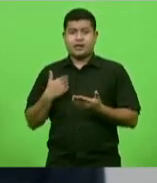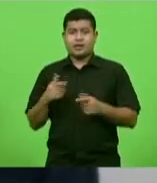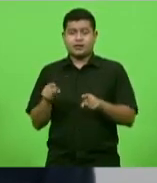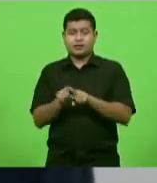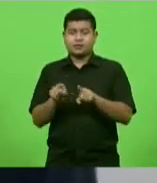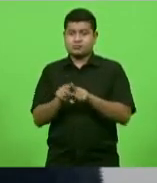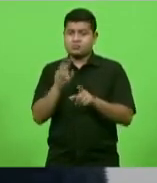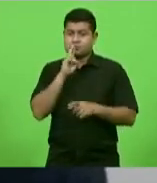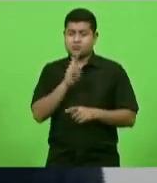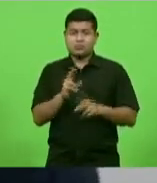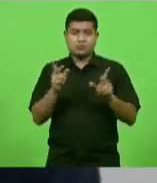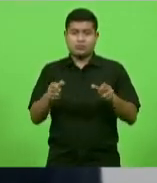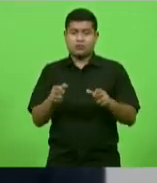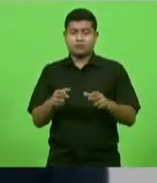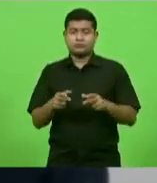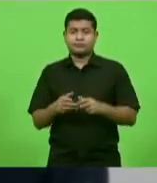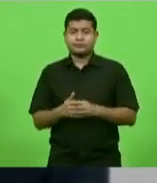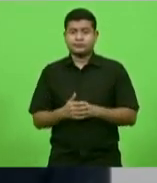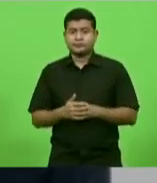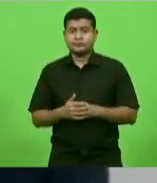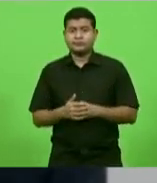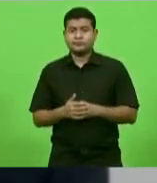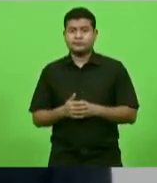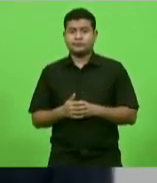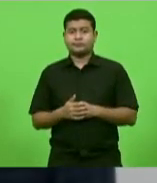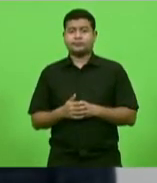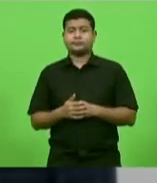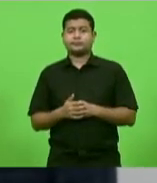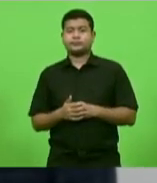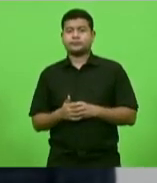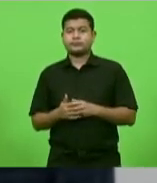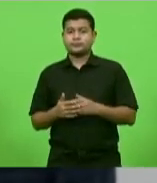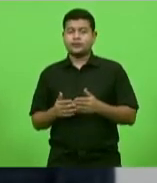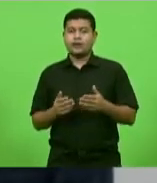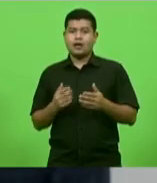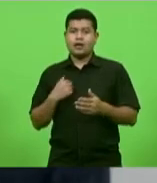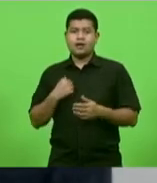mesma resposta, que consistia na impossibilidade